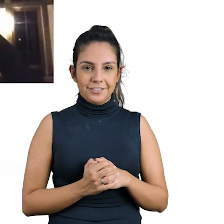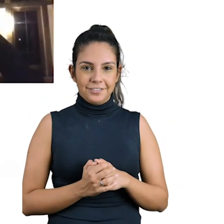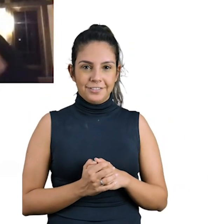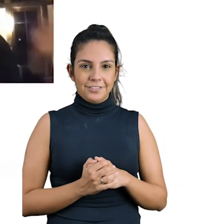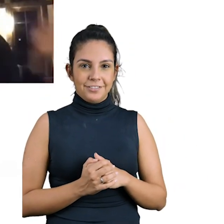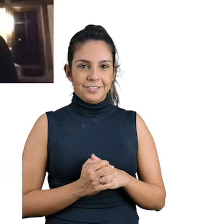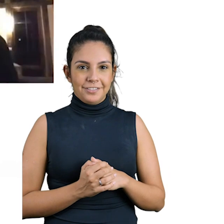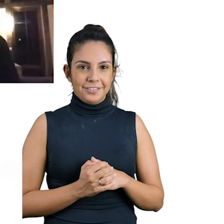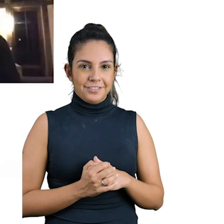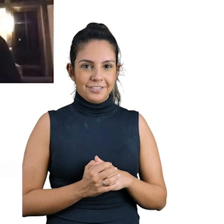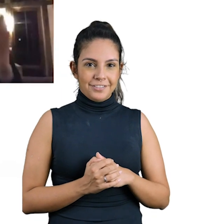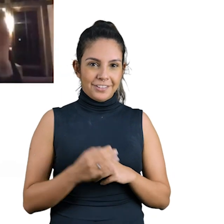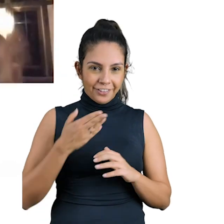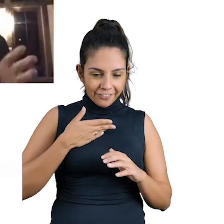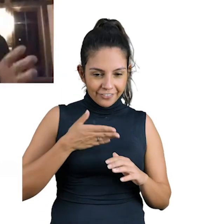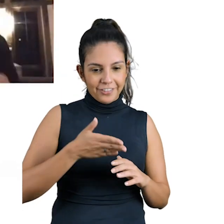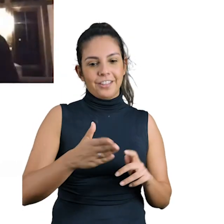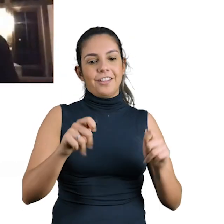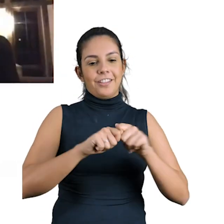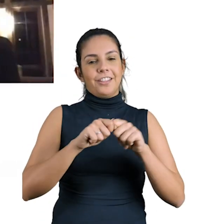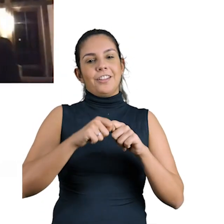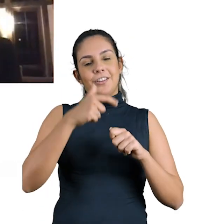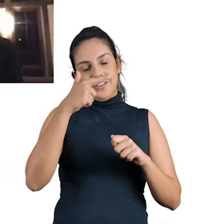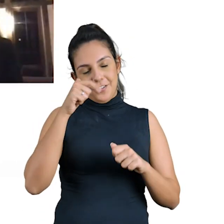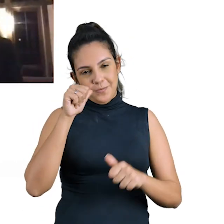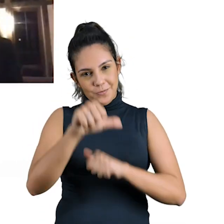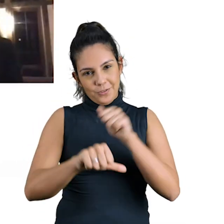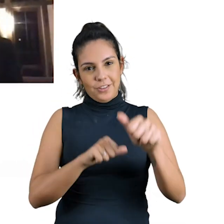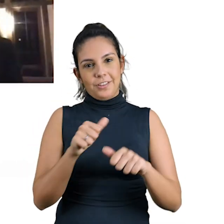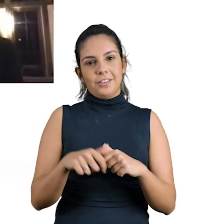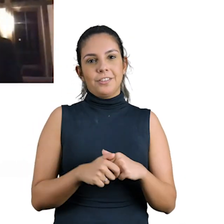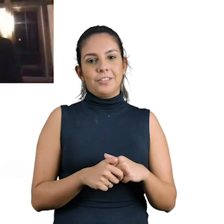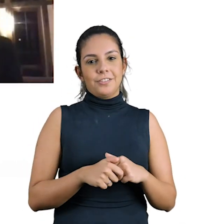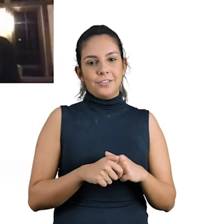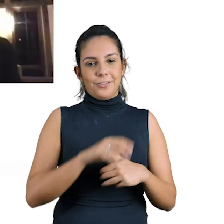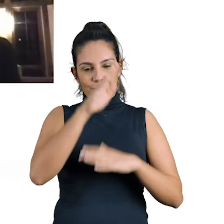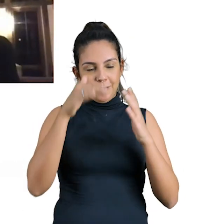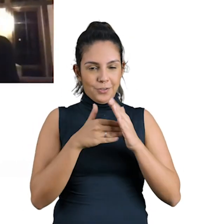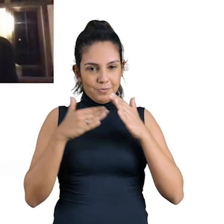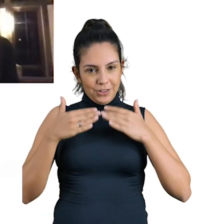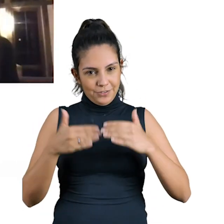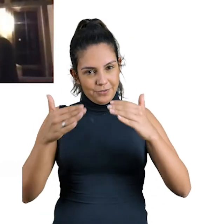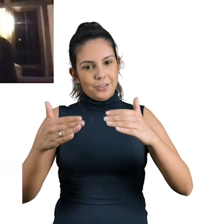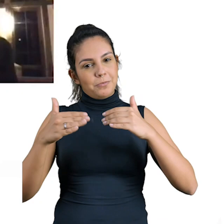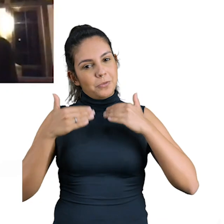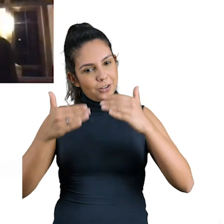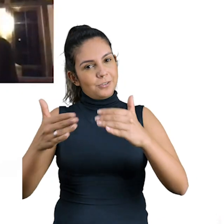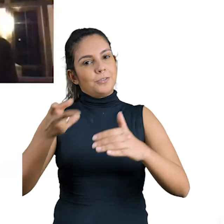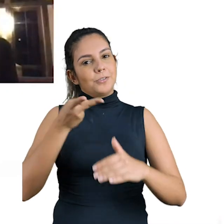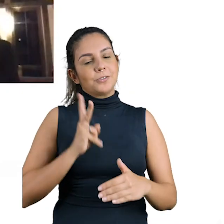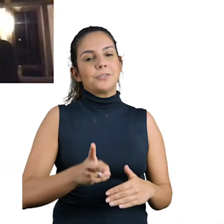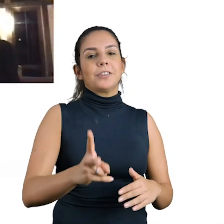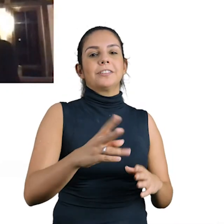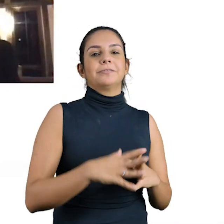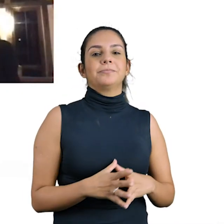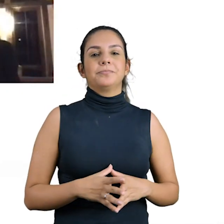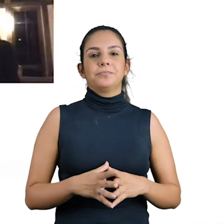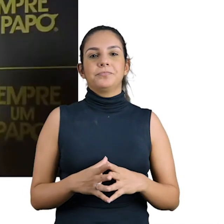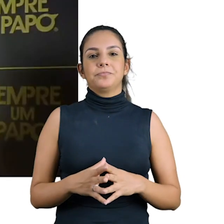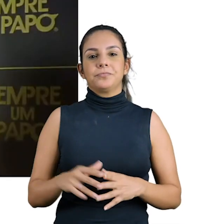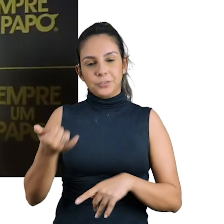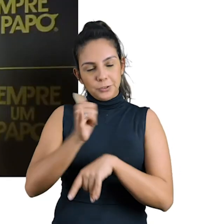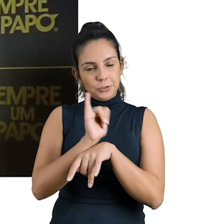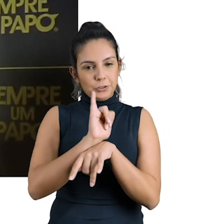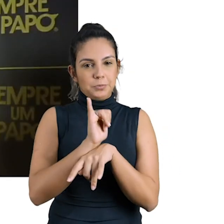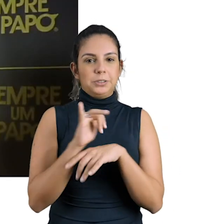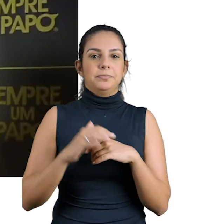muito pau, aí falei, é por aí que eu vou. Aí fiz todos os ministros. E dos ministros continuei, né? E no YouTube?